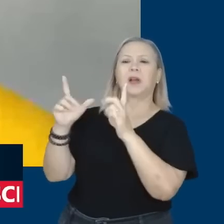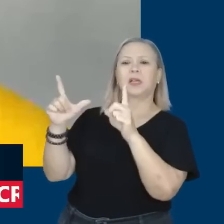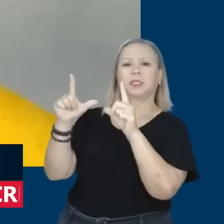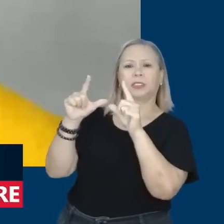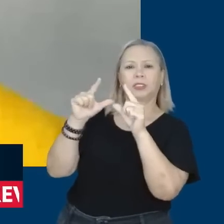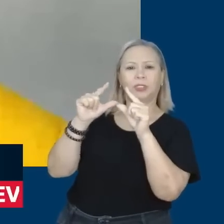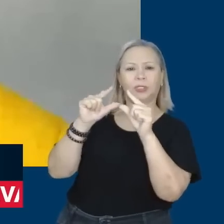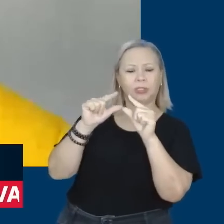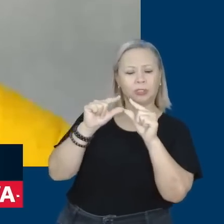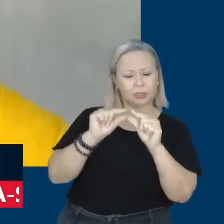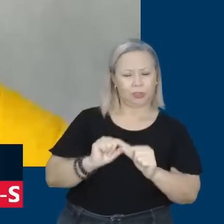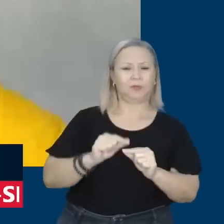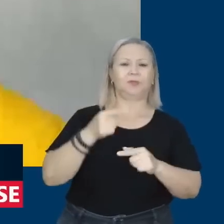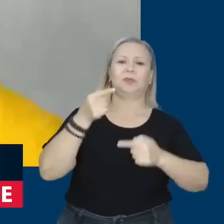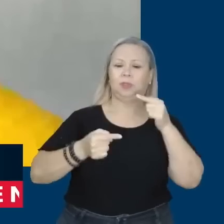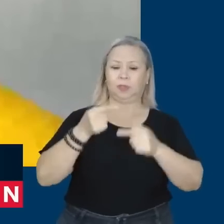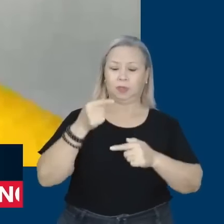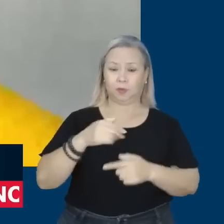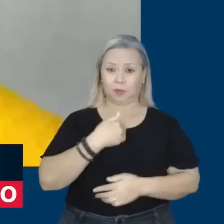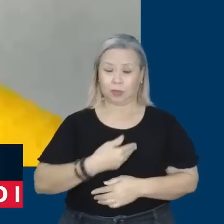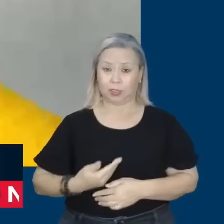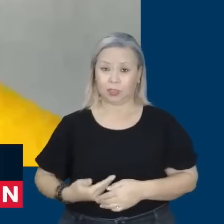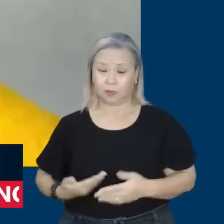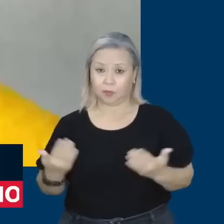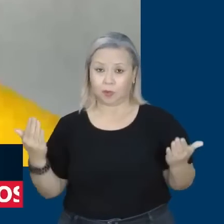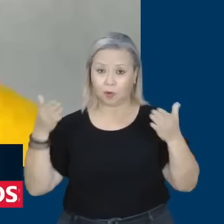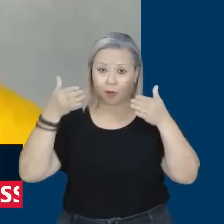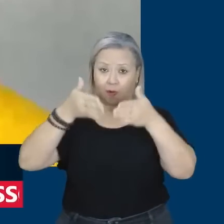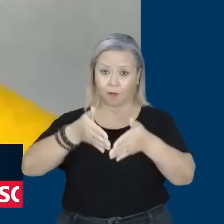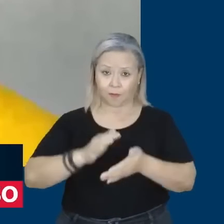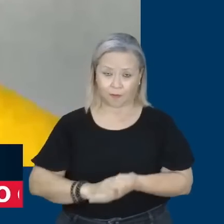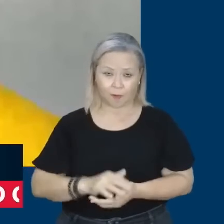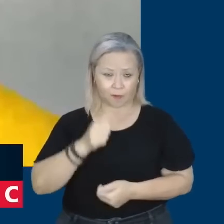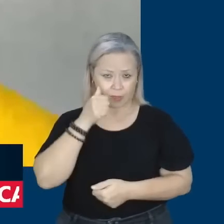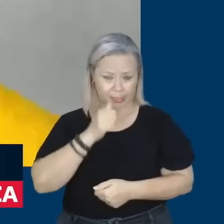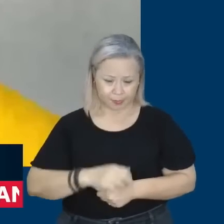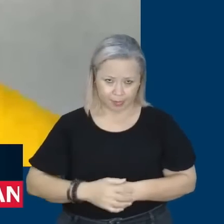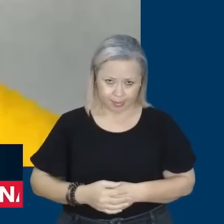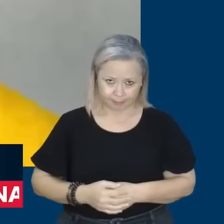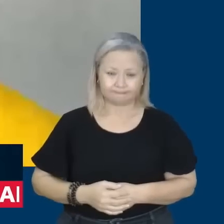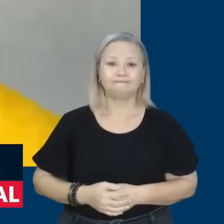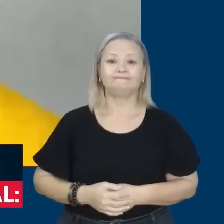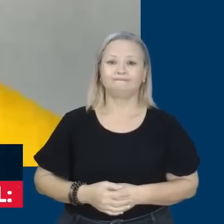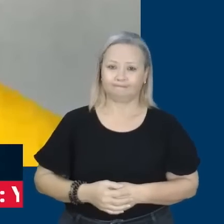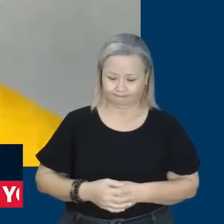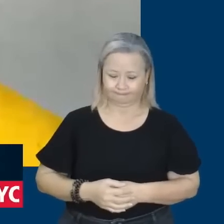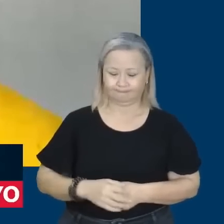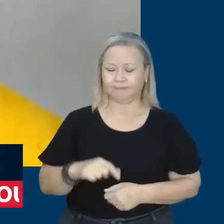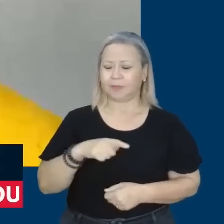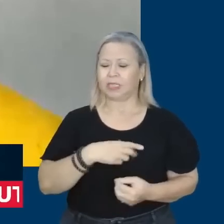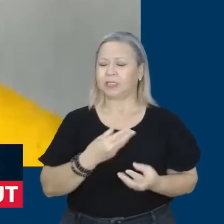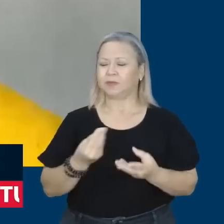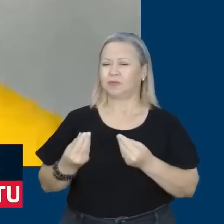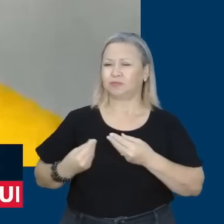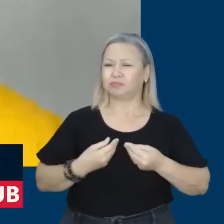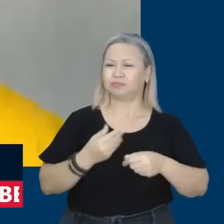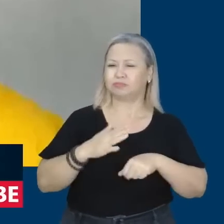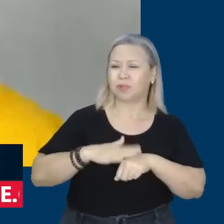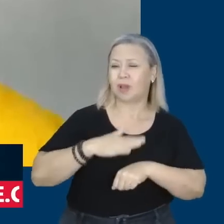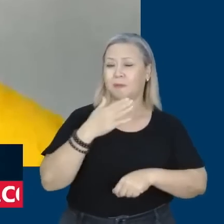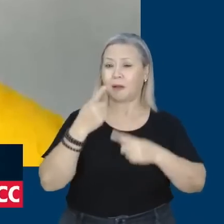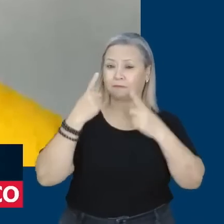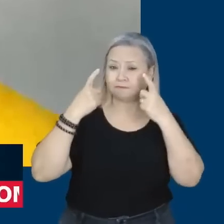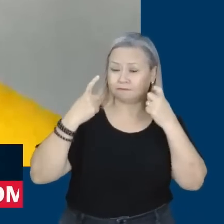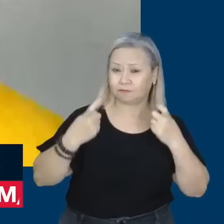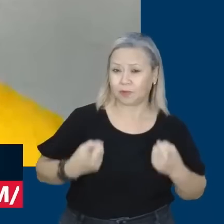diminui as políticas públicas voltadas para as mulheres e você tem muito, muito mais